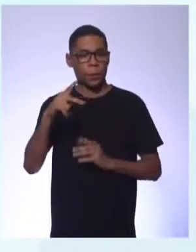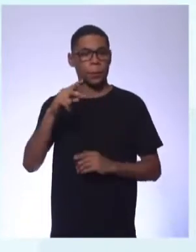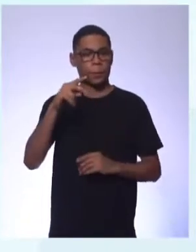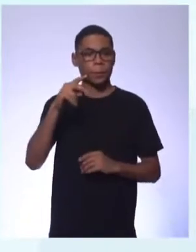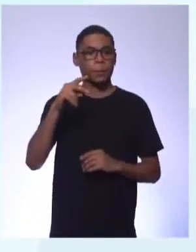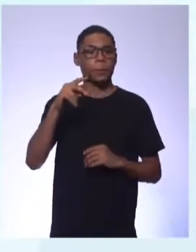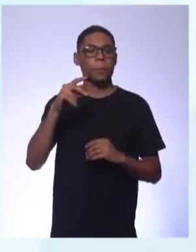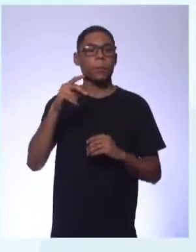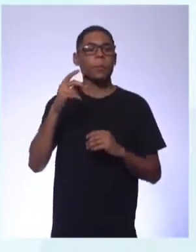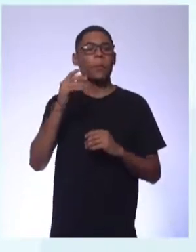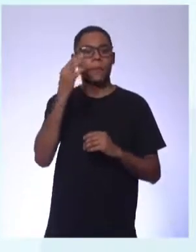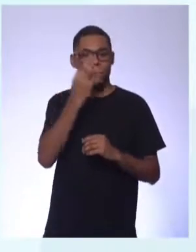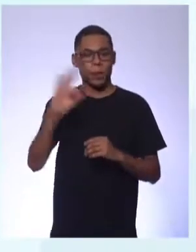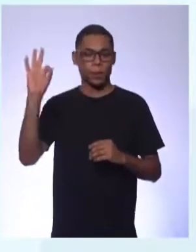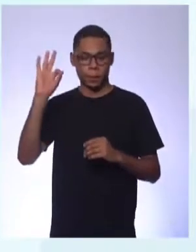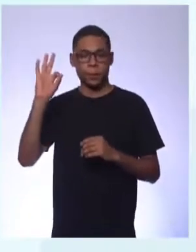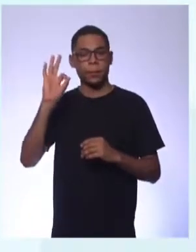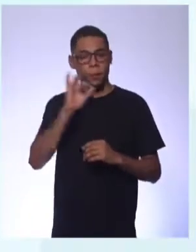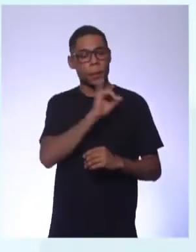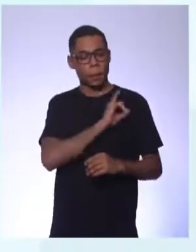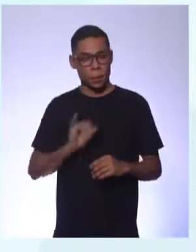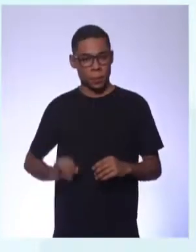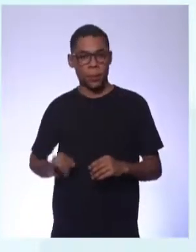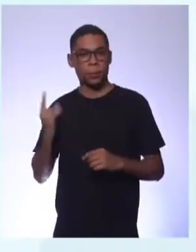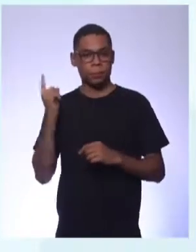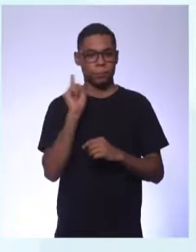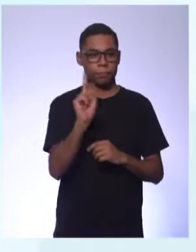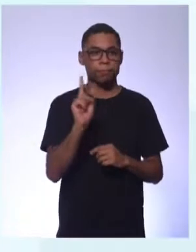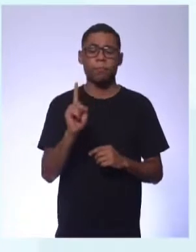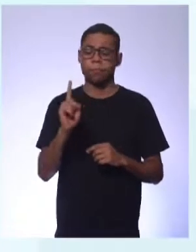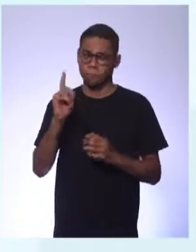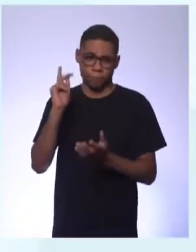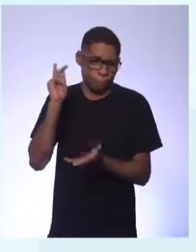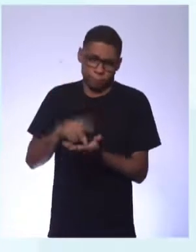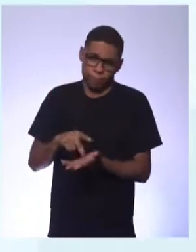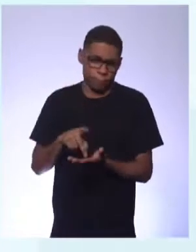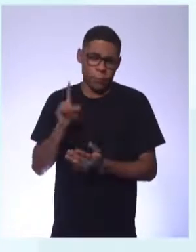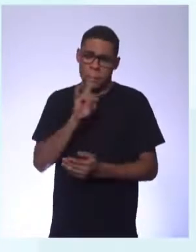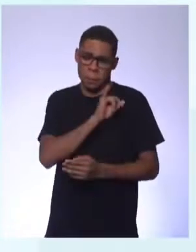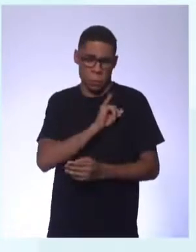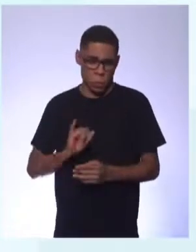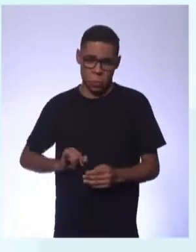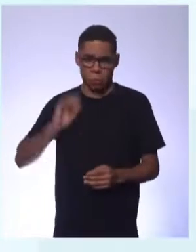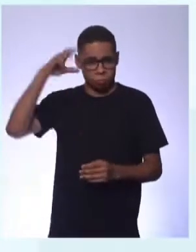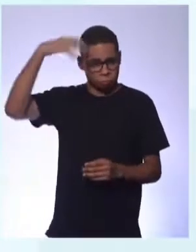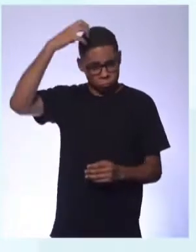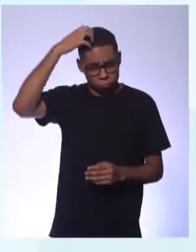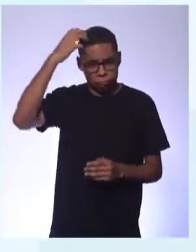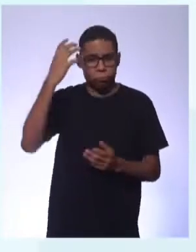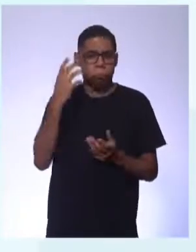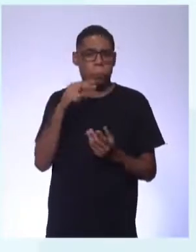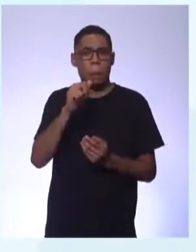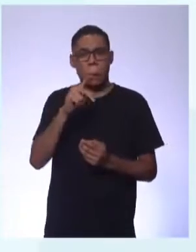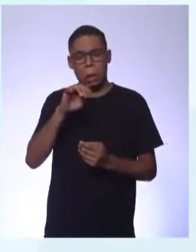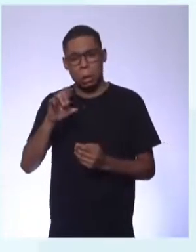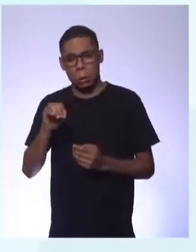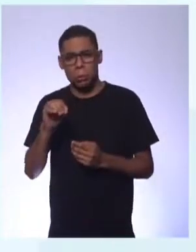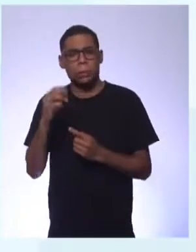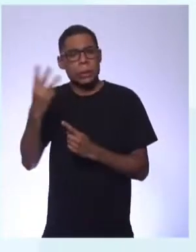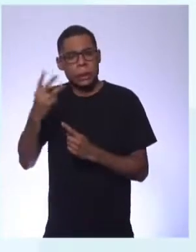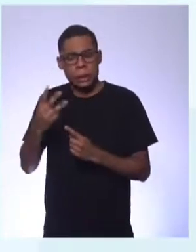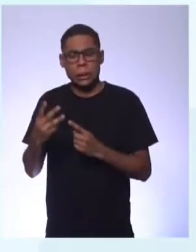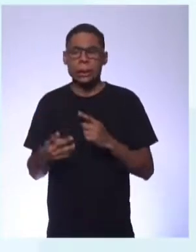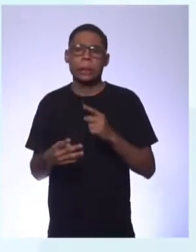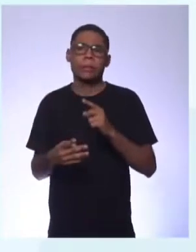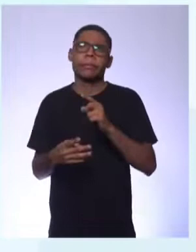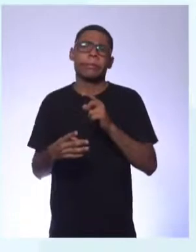Napoleão Bonaparte foi imperador da França, também é um fato histórico. Ele ter sido imperador da França, Napoleão III também, o fato, as